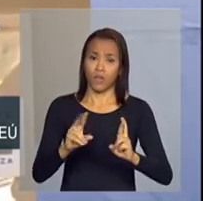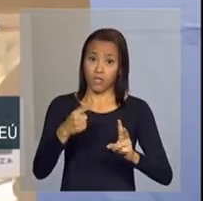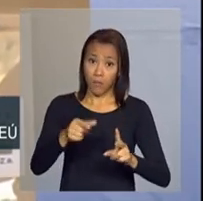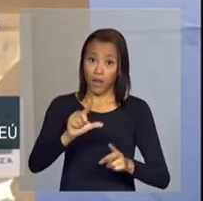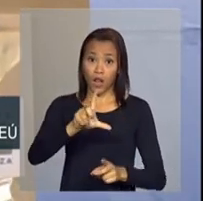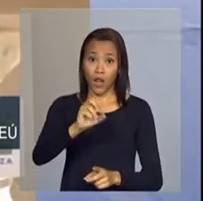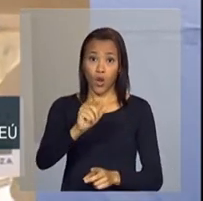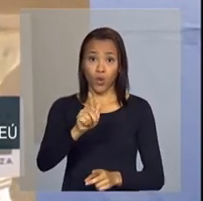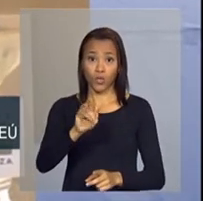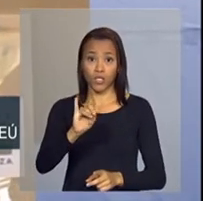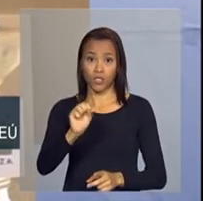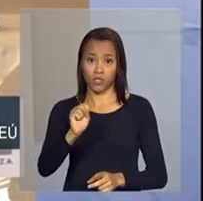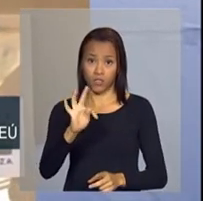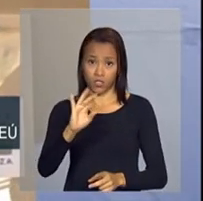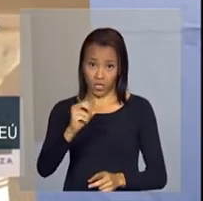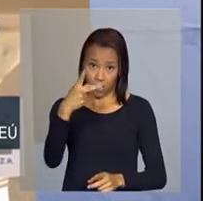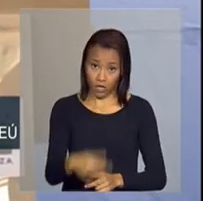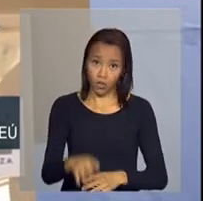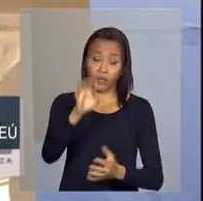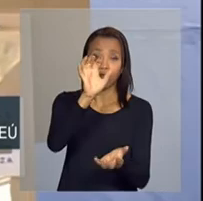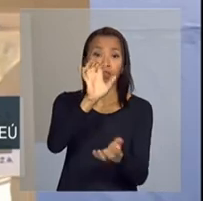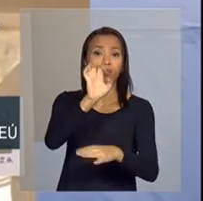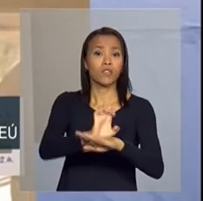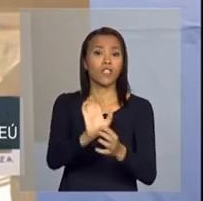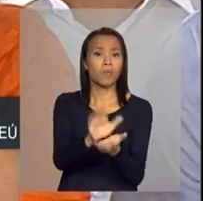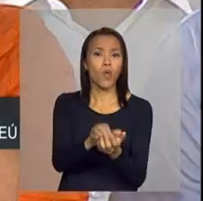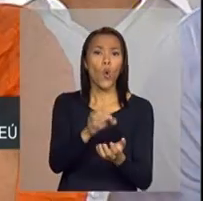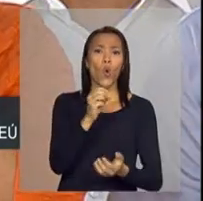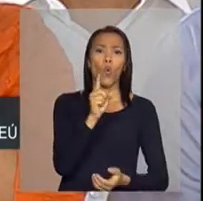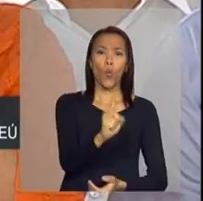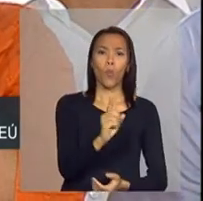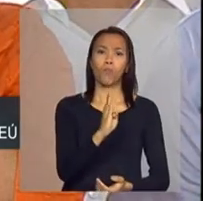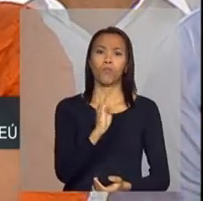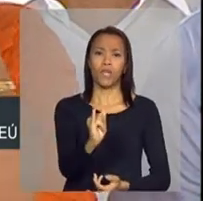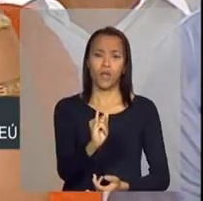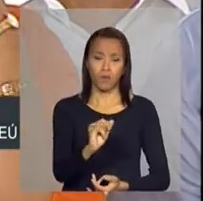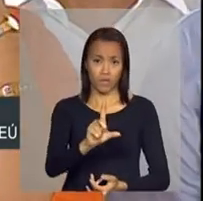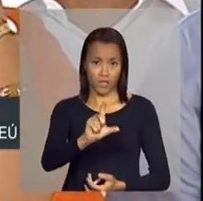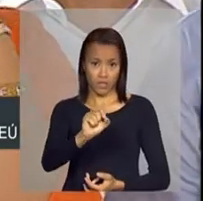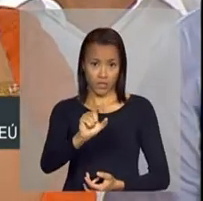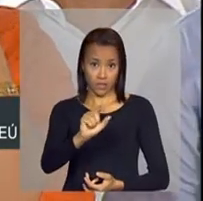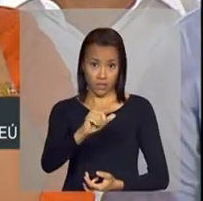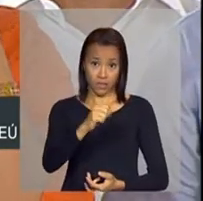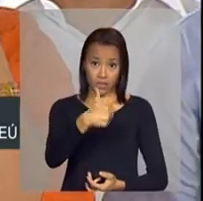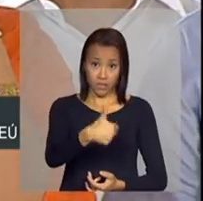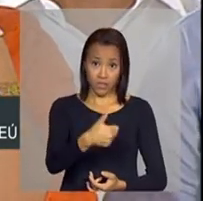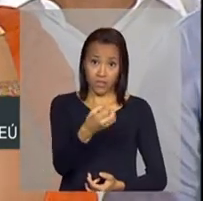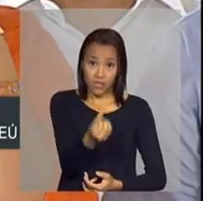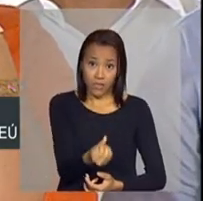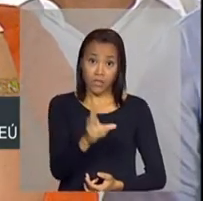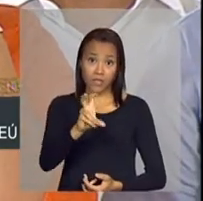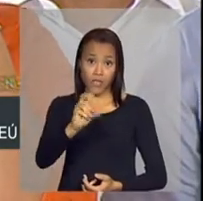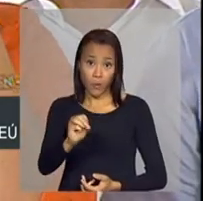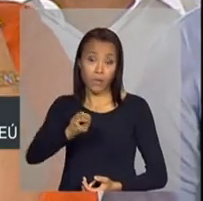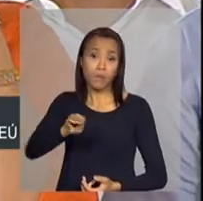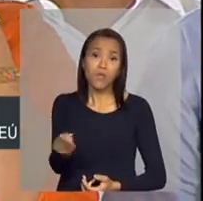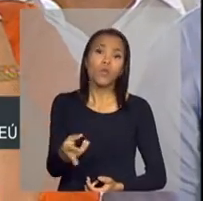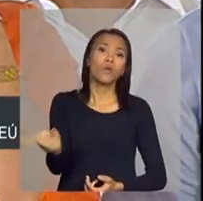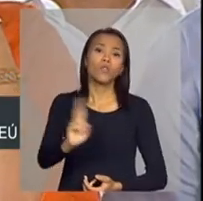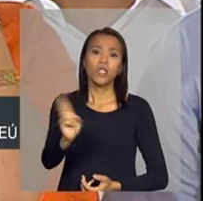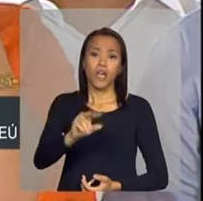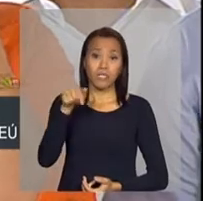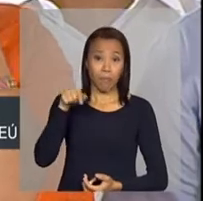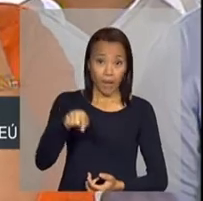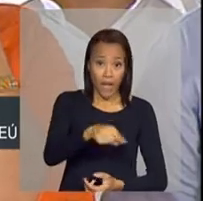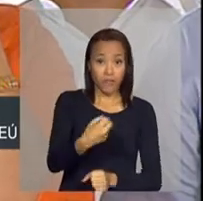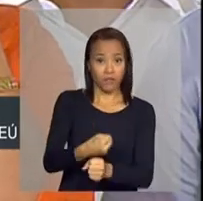logística pernambucana. Serão 1 bilhão e 650 milhões de reais para essas